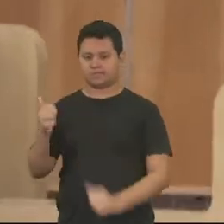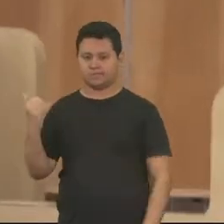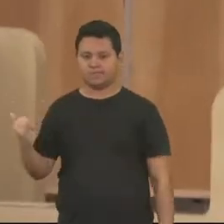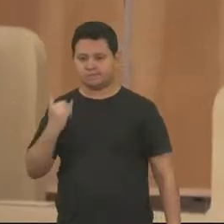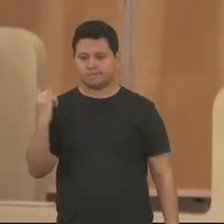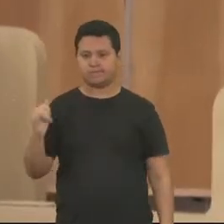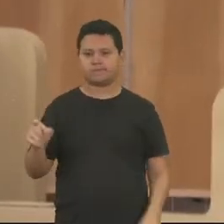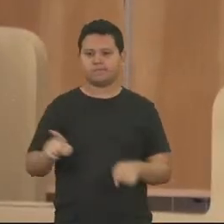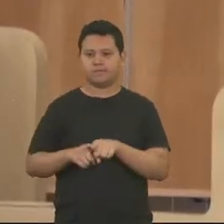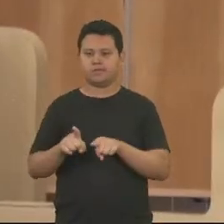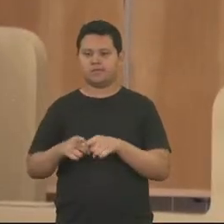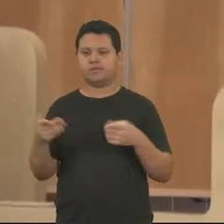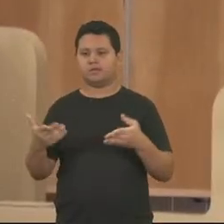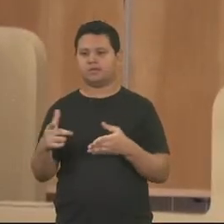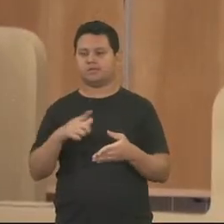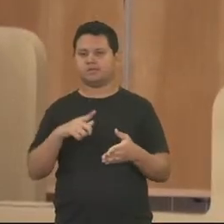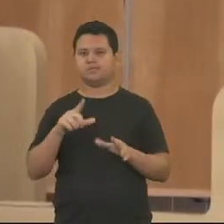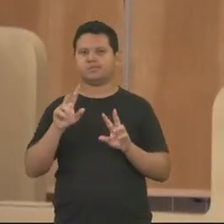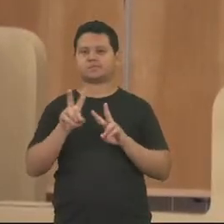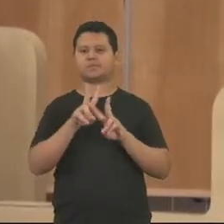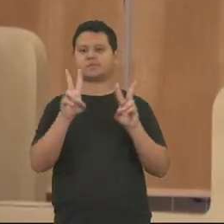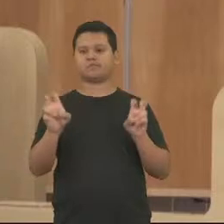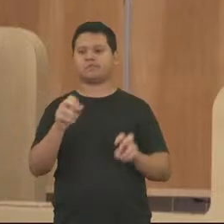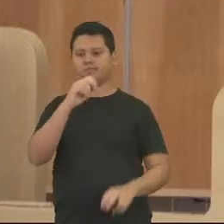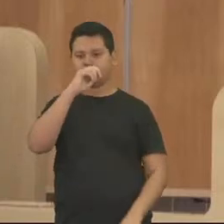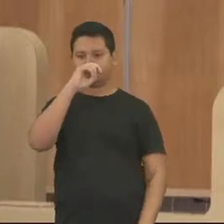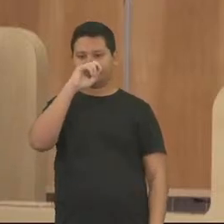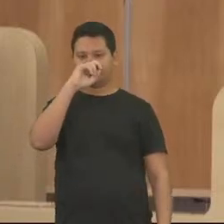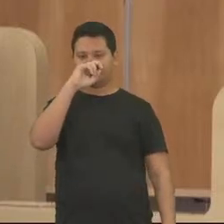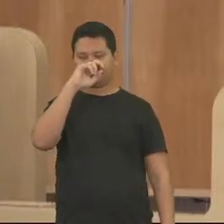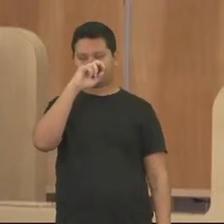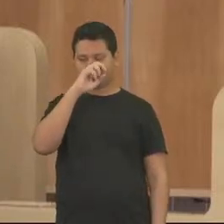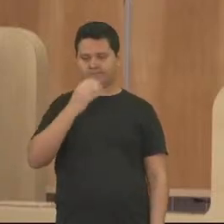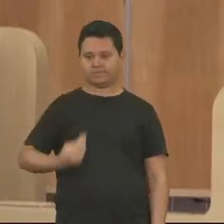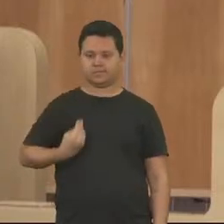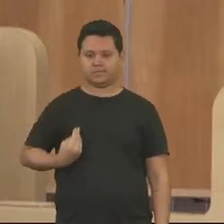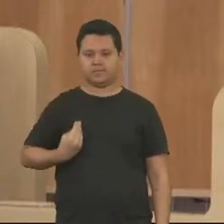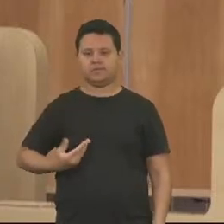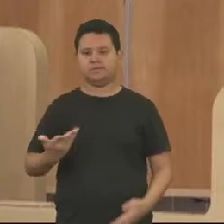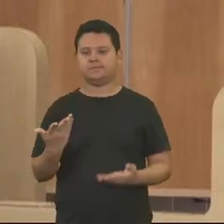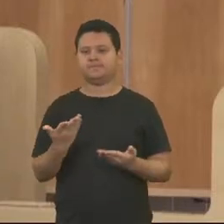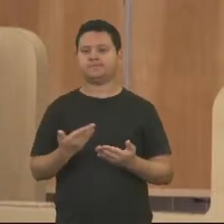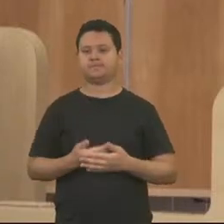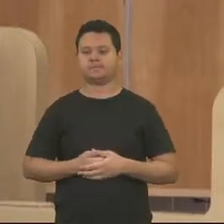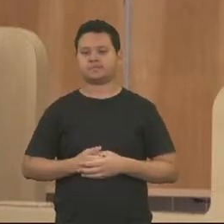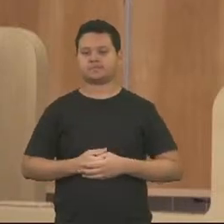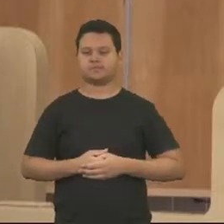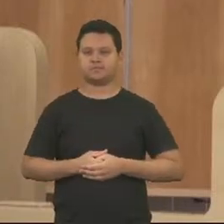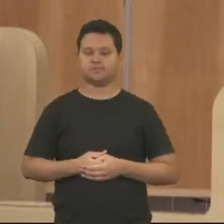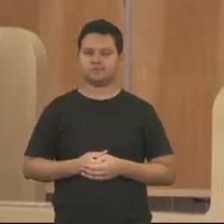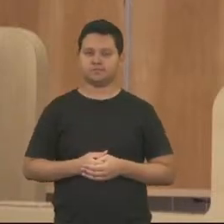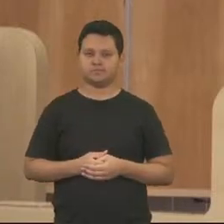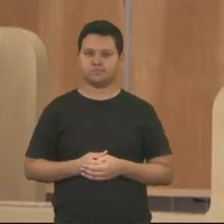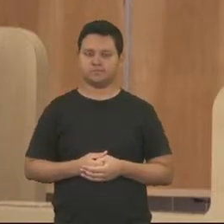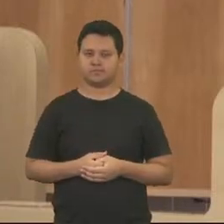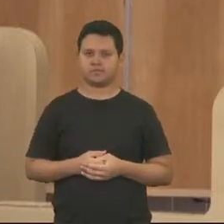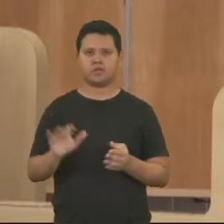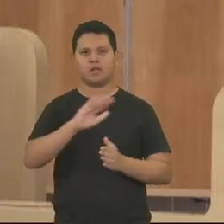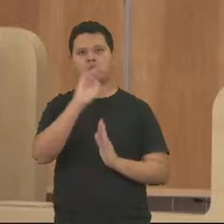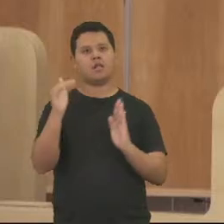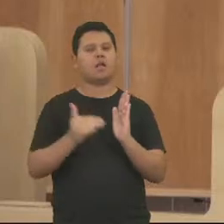isso. E hoje nós estamos falando de um bem essencial à vida. Mas eu quero concluir a minha fala aqui,